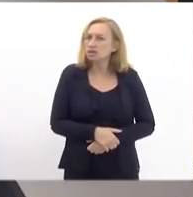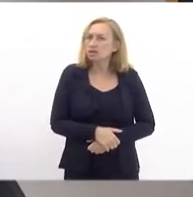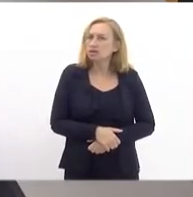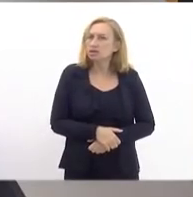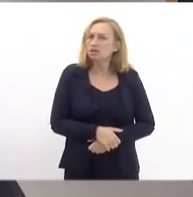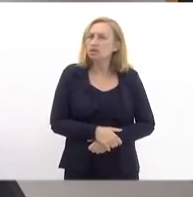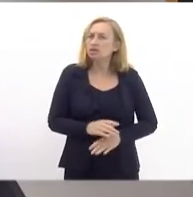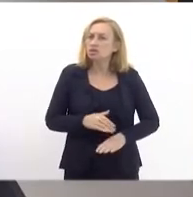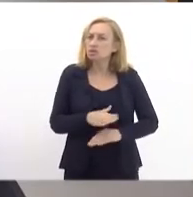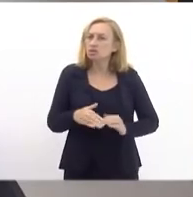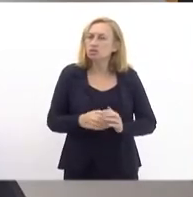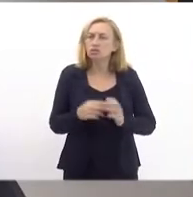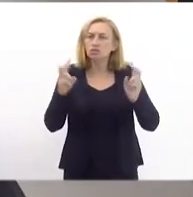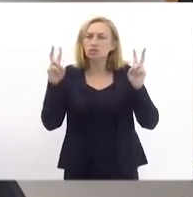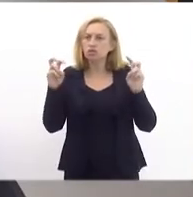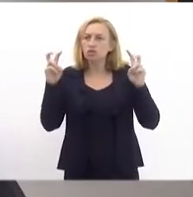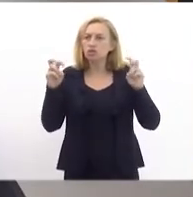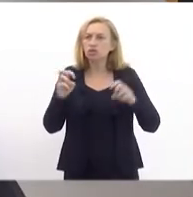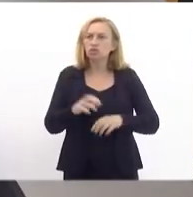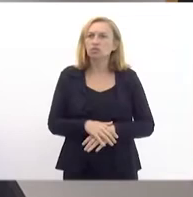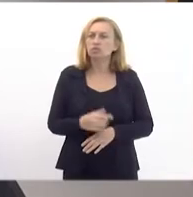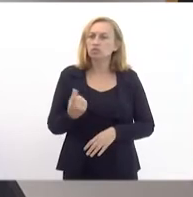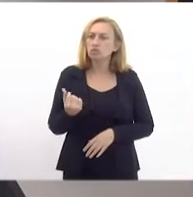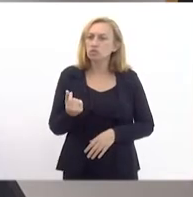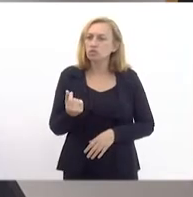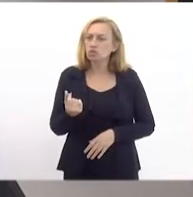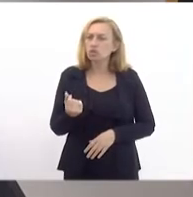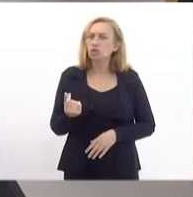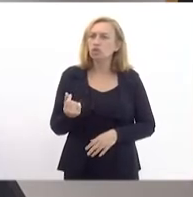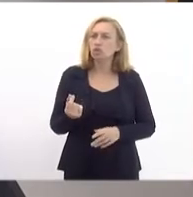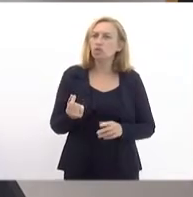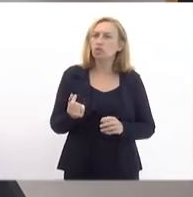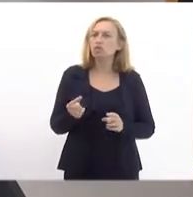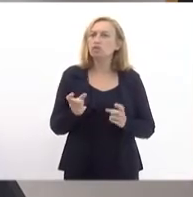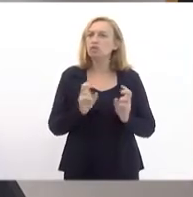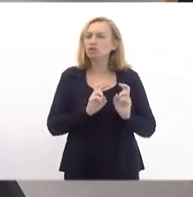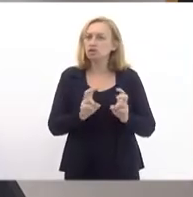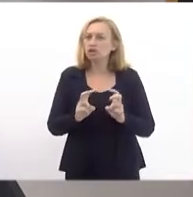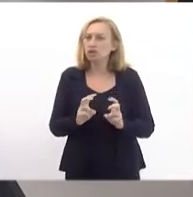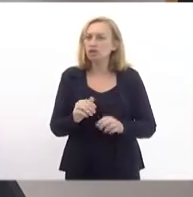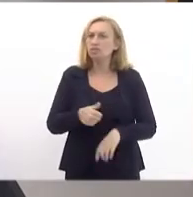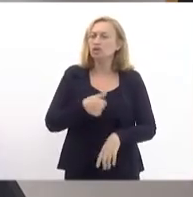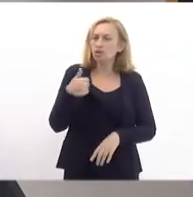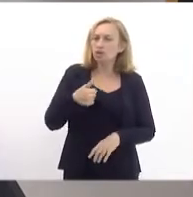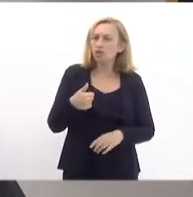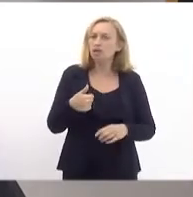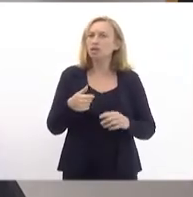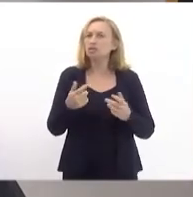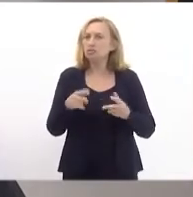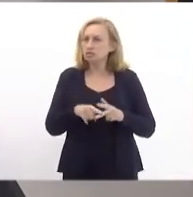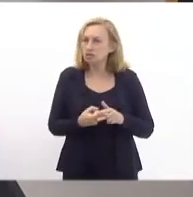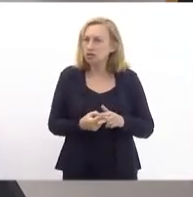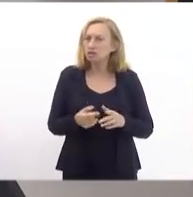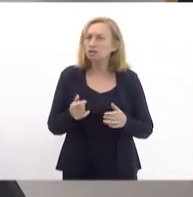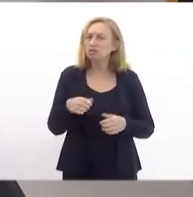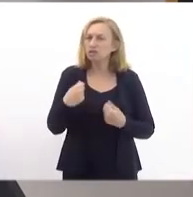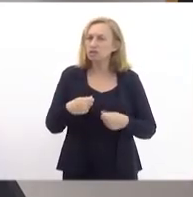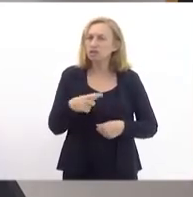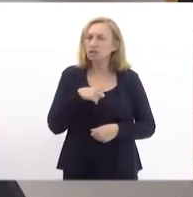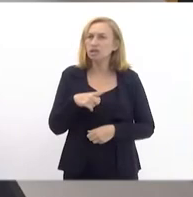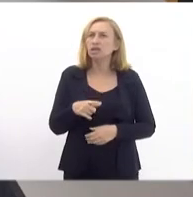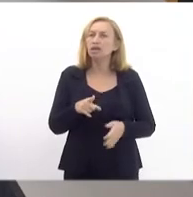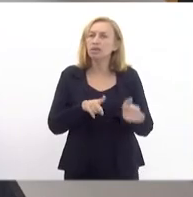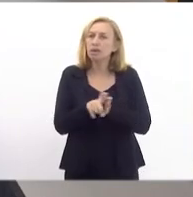temas inerentes à questão do aumento de tarifa, melhoria do sistema. Tem que existir, tem que funcionar. Eu queria lhe perguntar